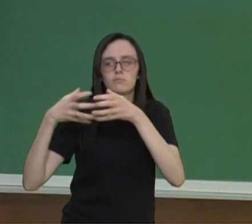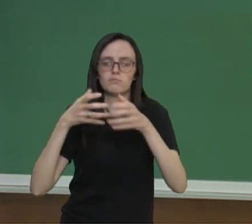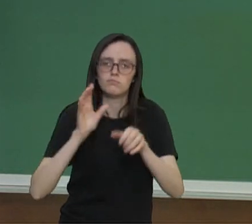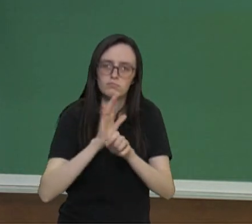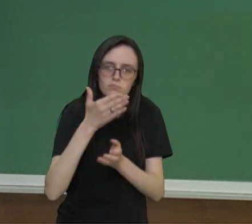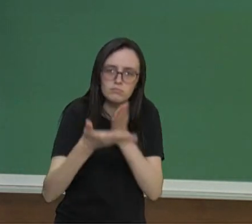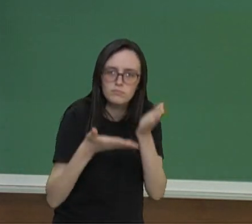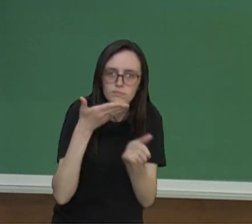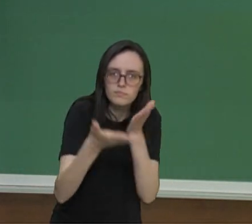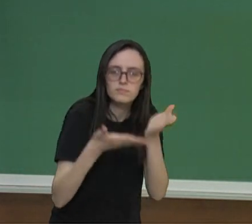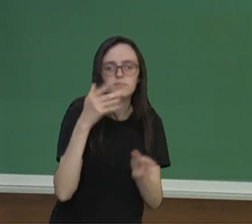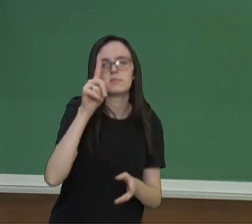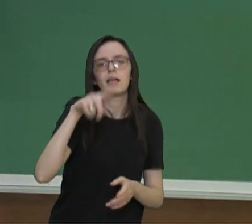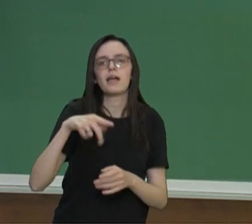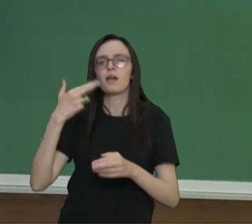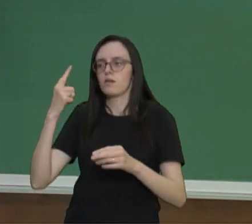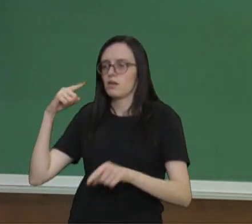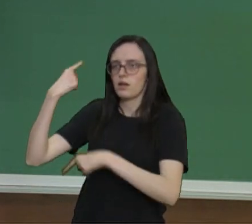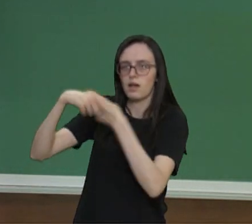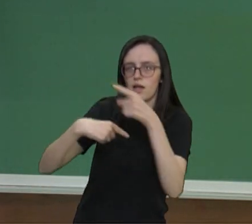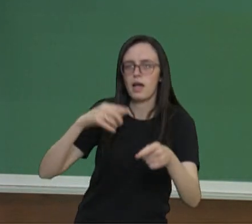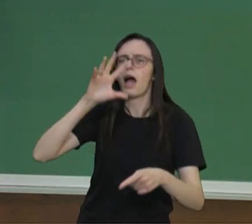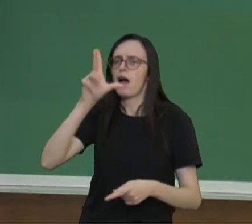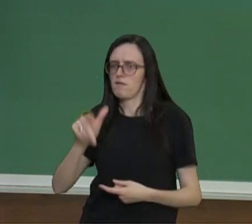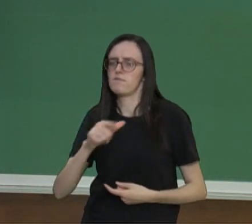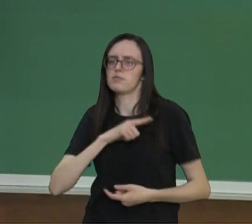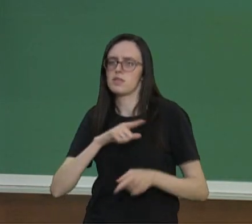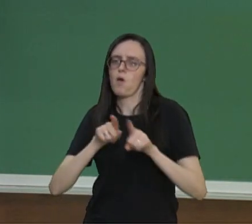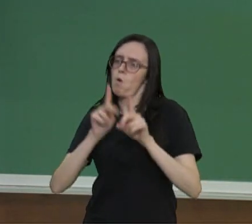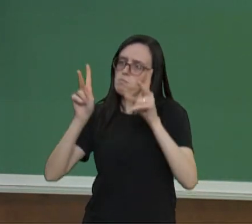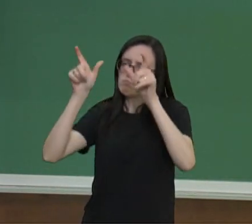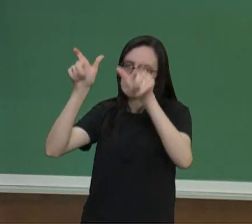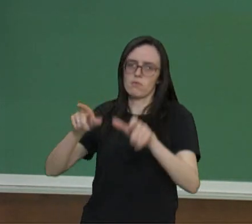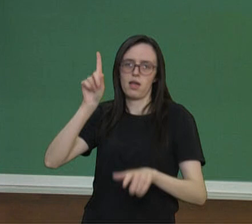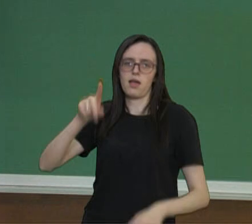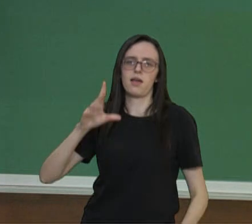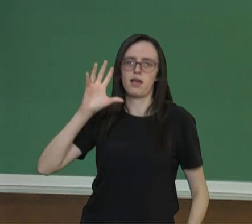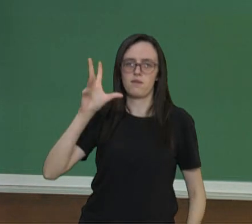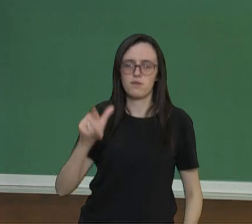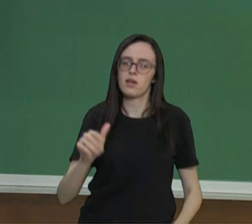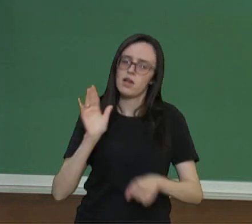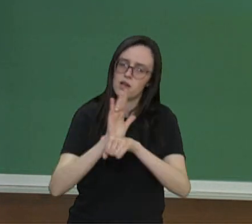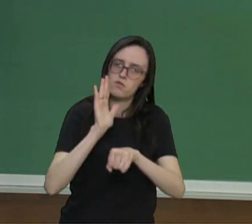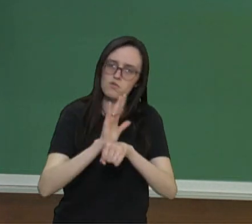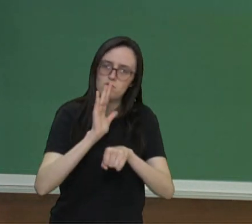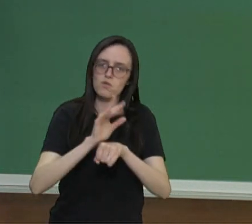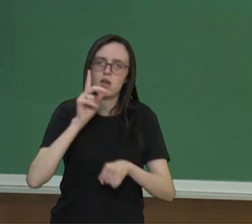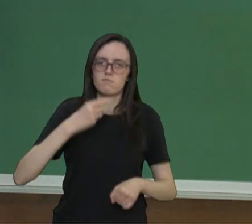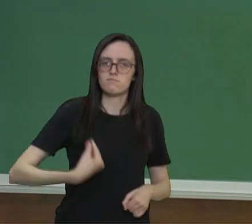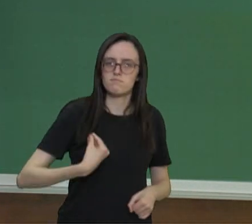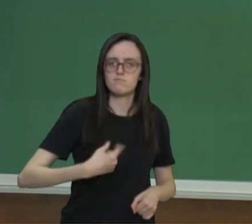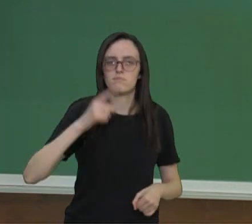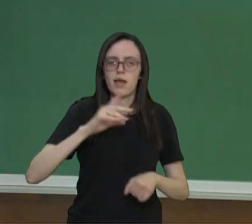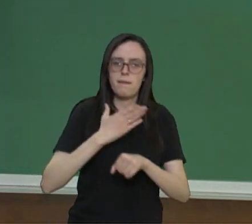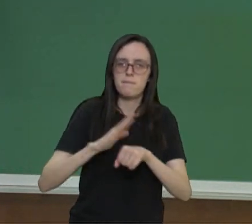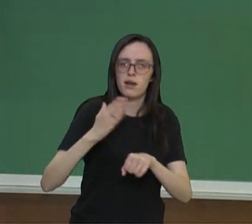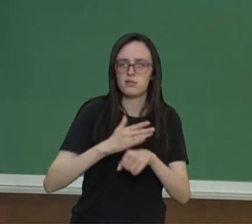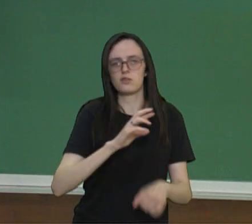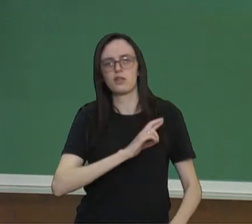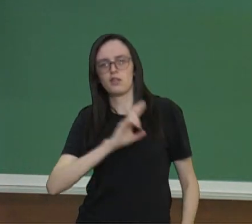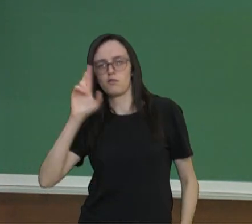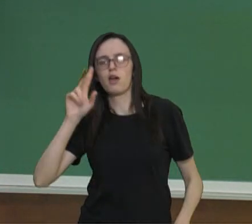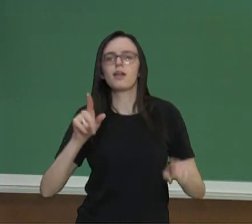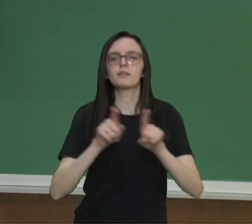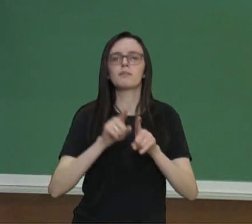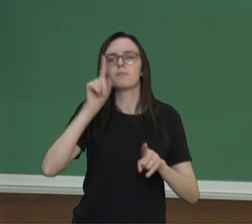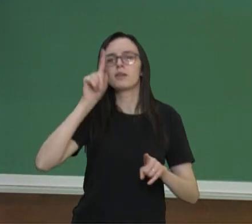irmandades de descendentes de africanos ou de africanos que ajudavam ainda a manter as práticas religiosas